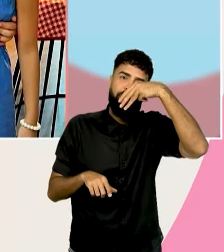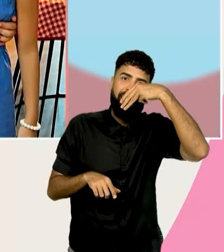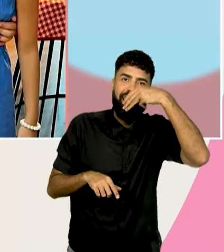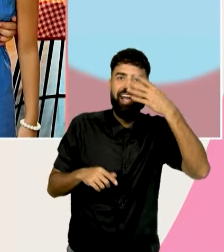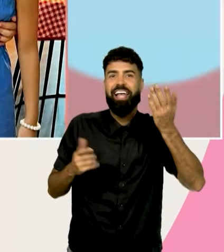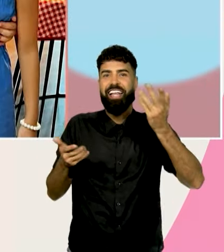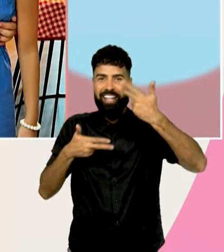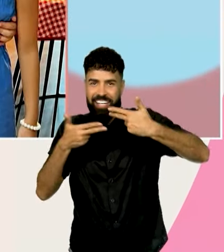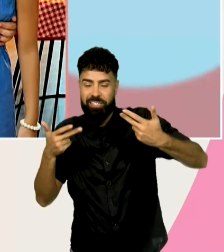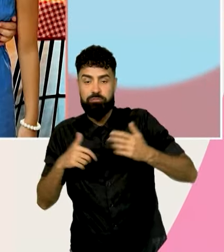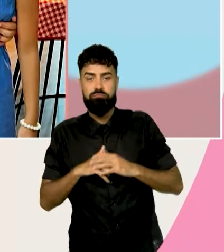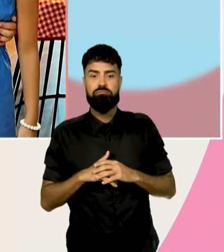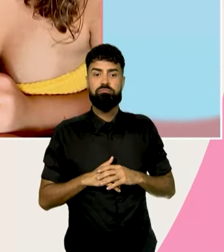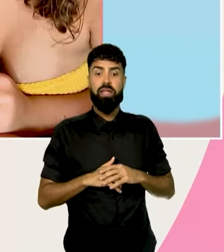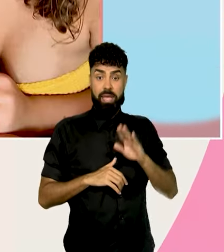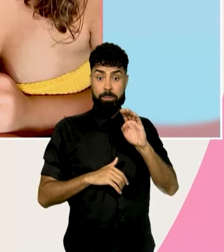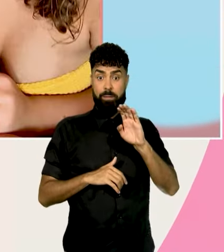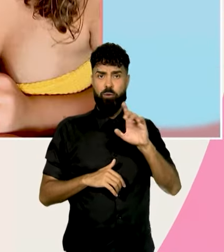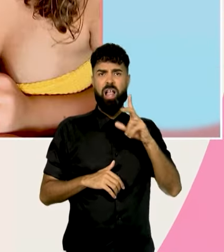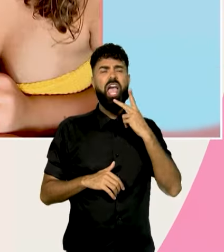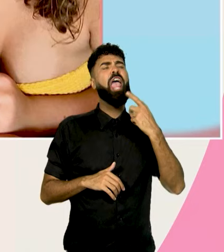Bebel ficava dizendo, eu sou a Lila.